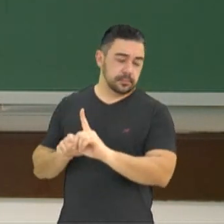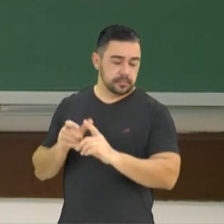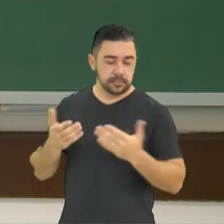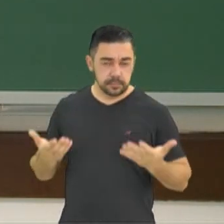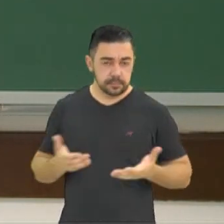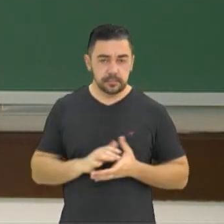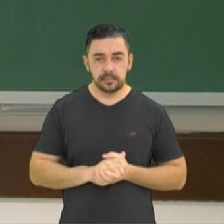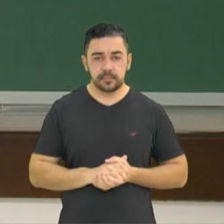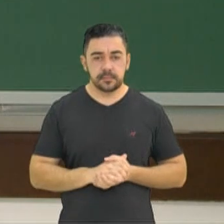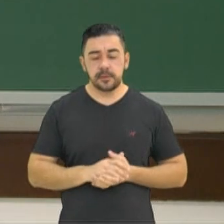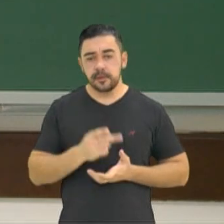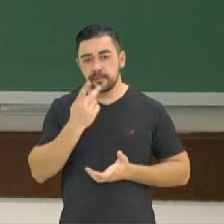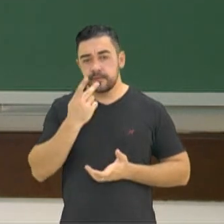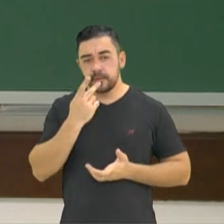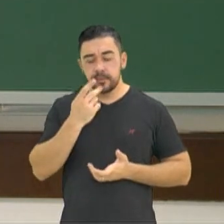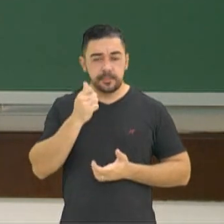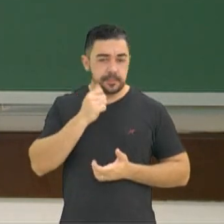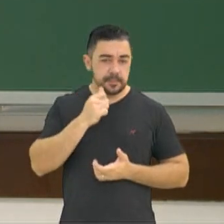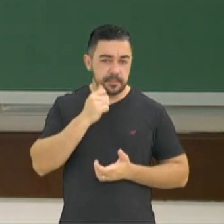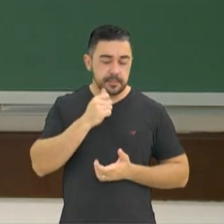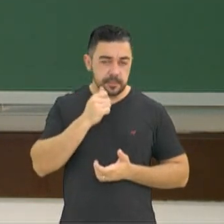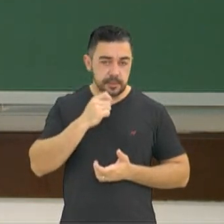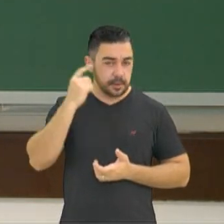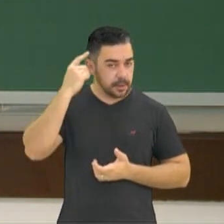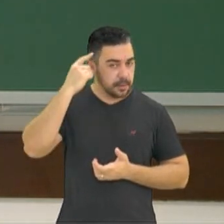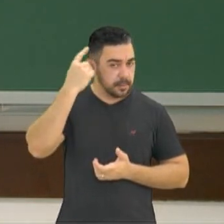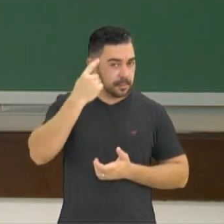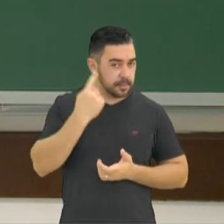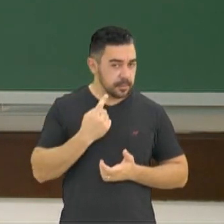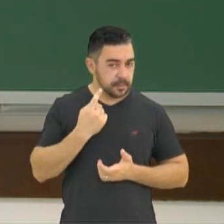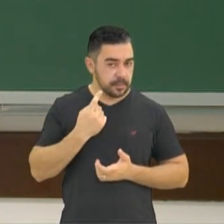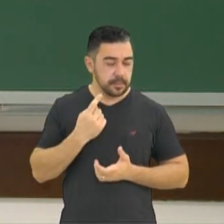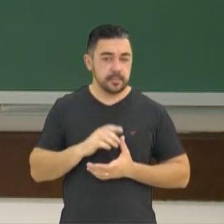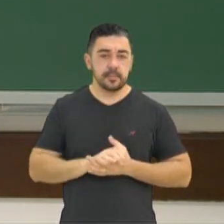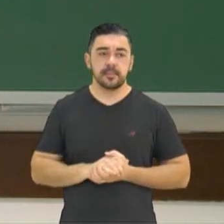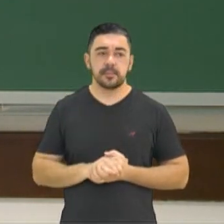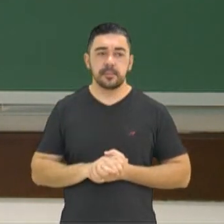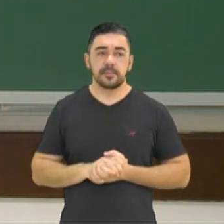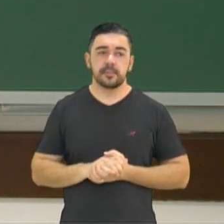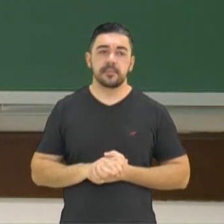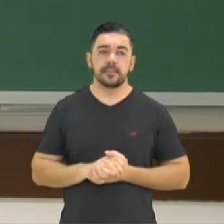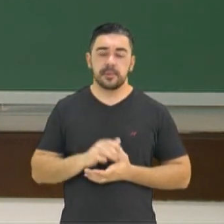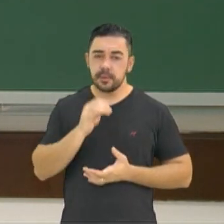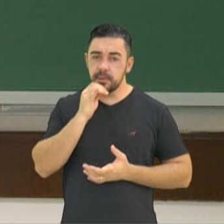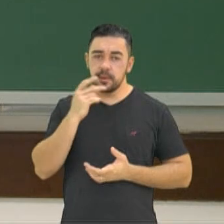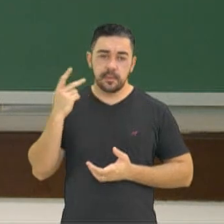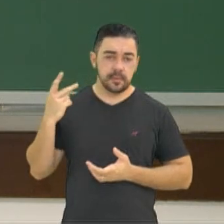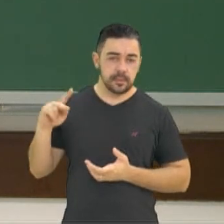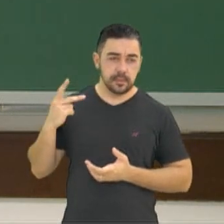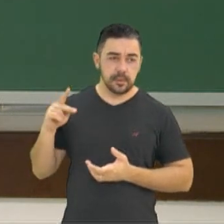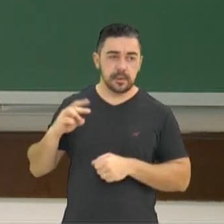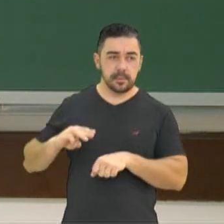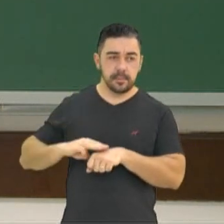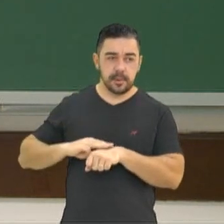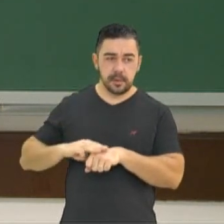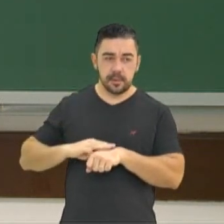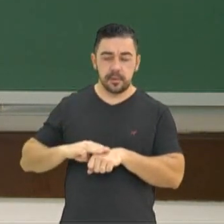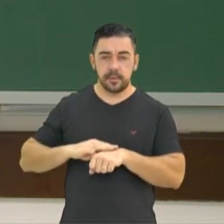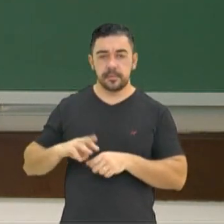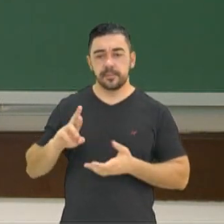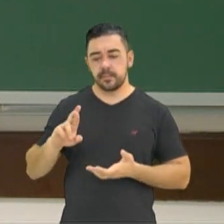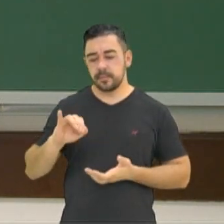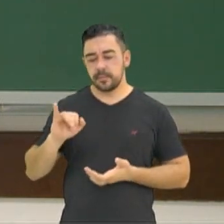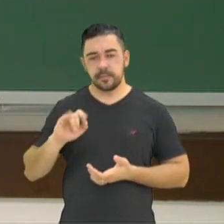comentando. Então, a gente está falando do cabelo da menina ali. Tenho el pelo rizado e marrom. Ela está falando que o cabelo dela é enrolado